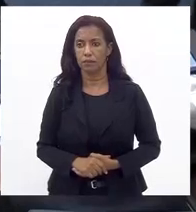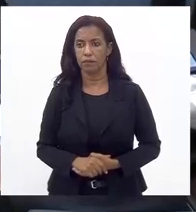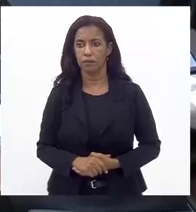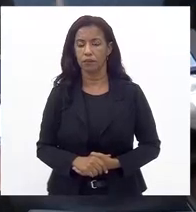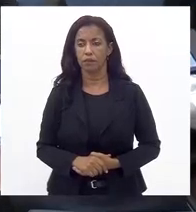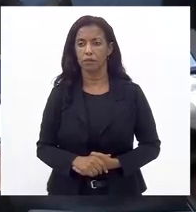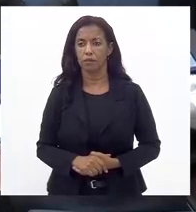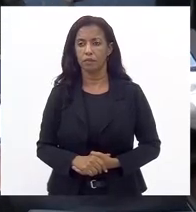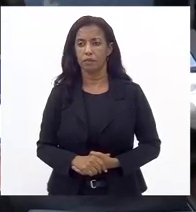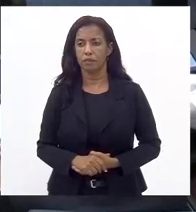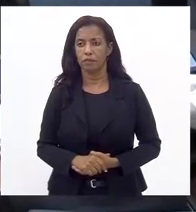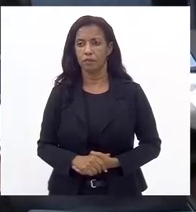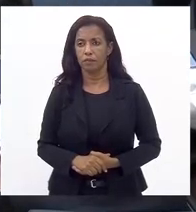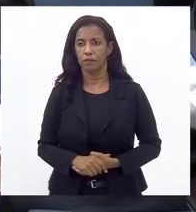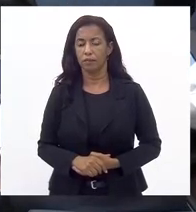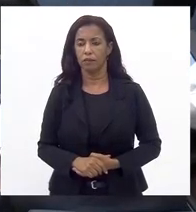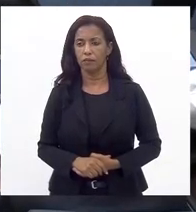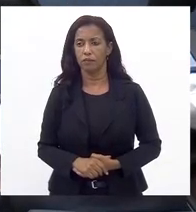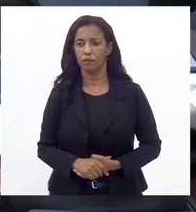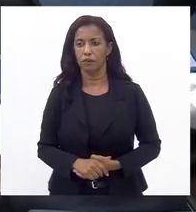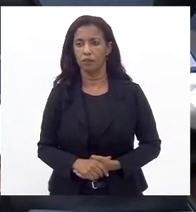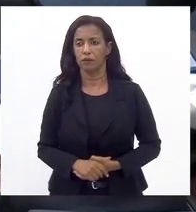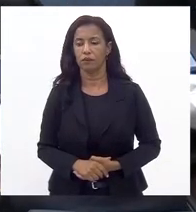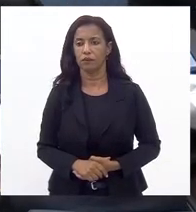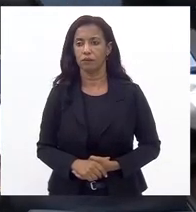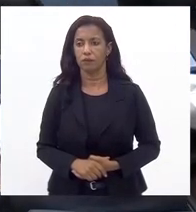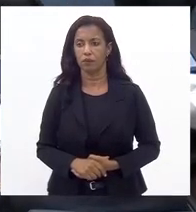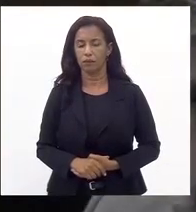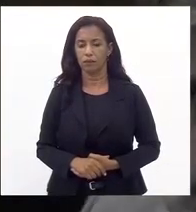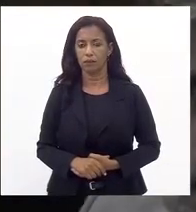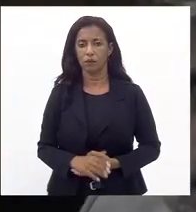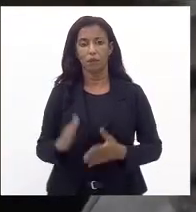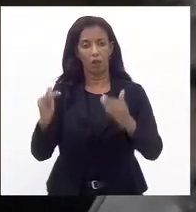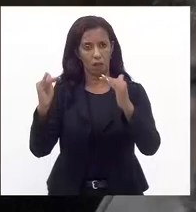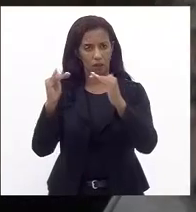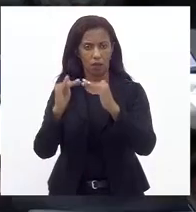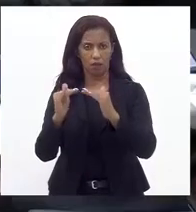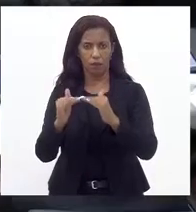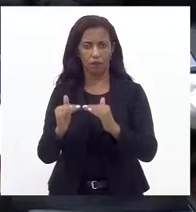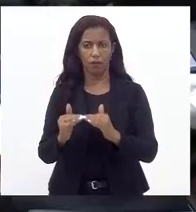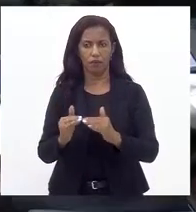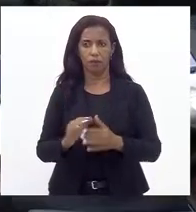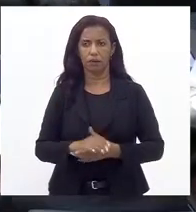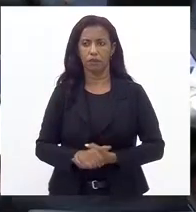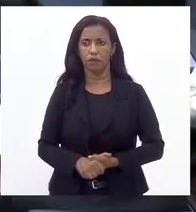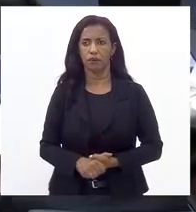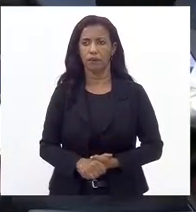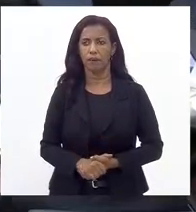E aí o parecer favorável